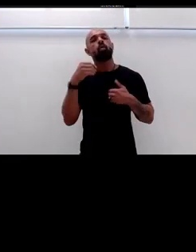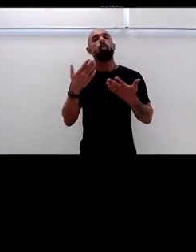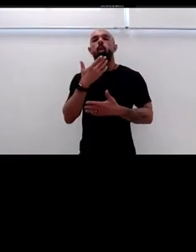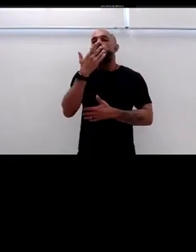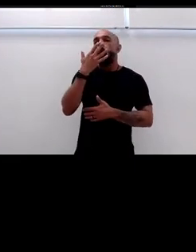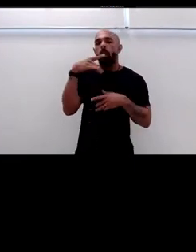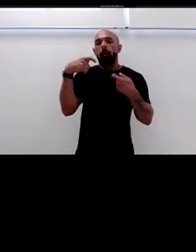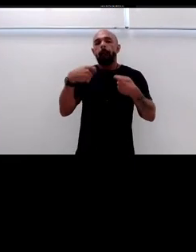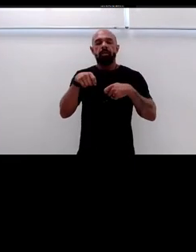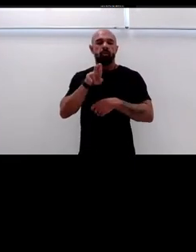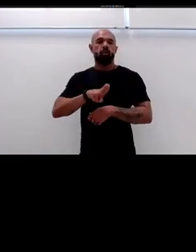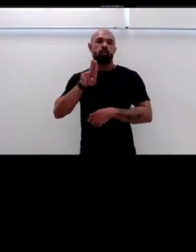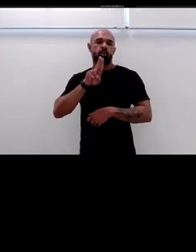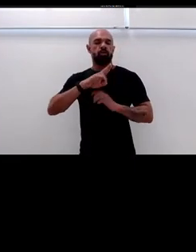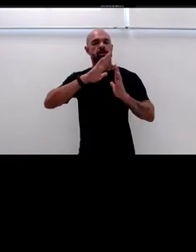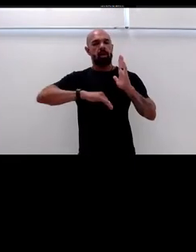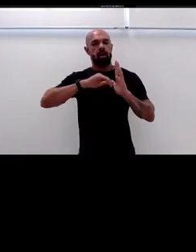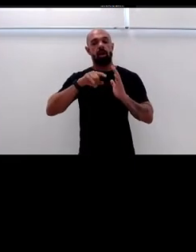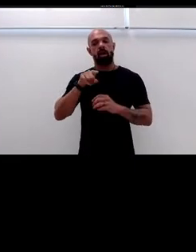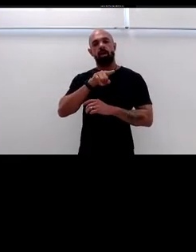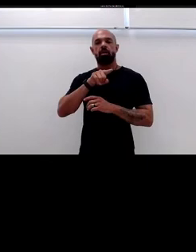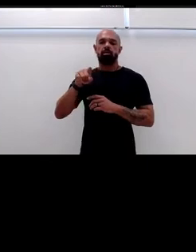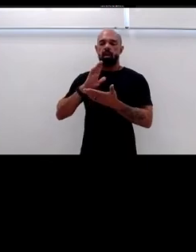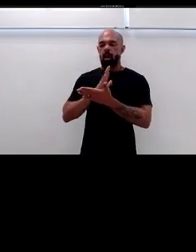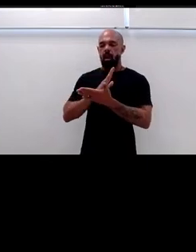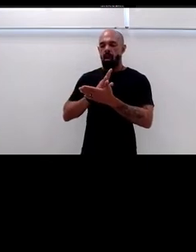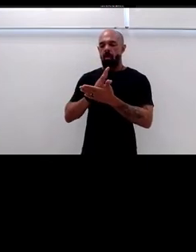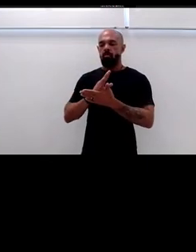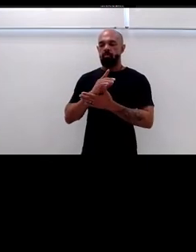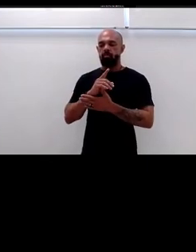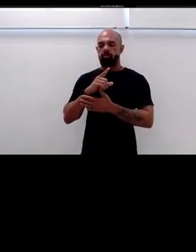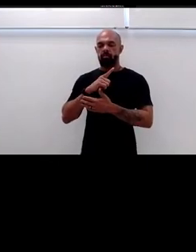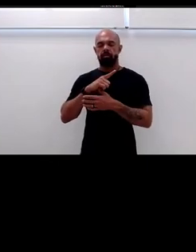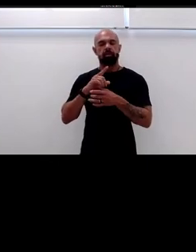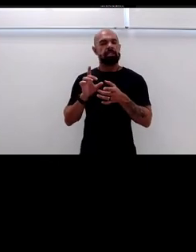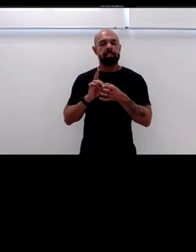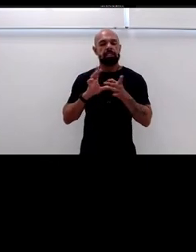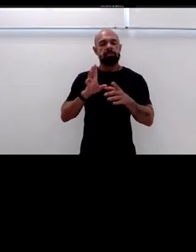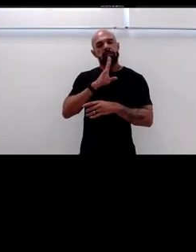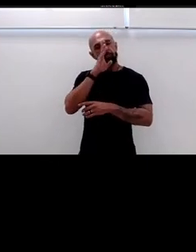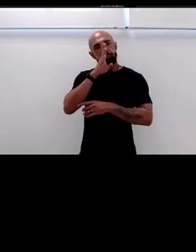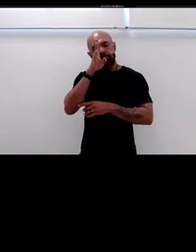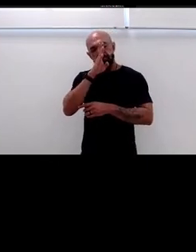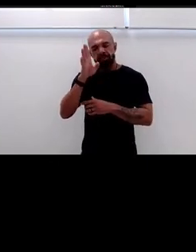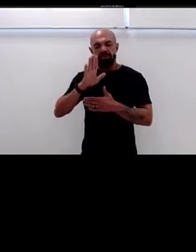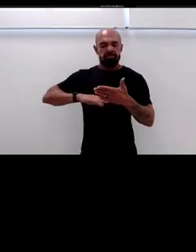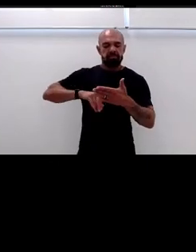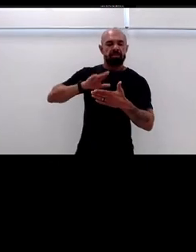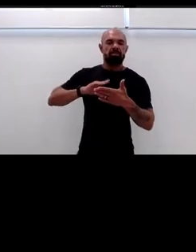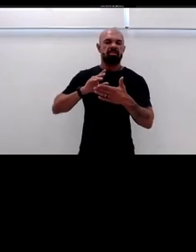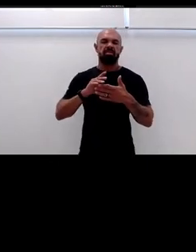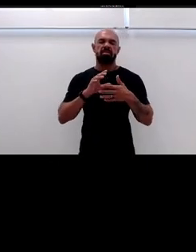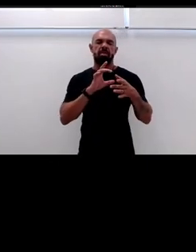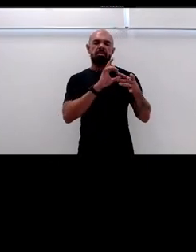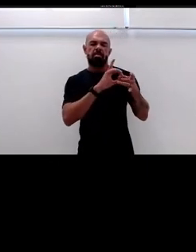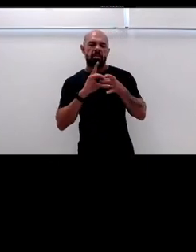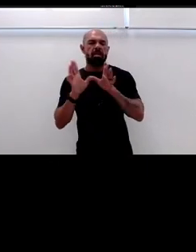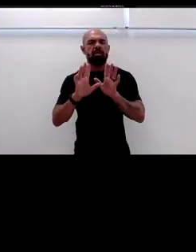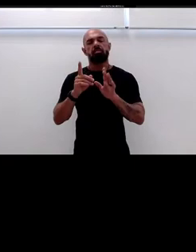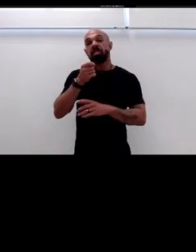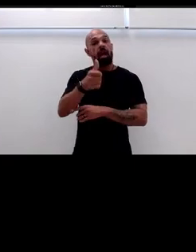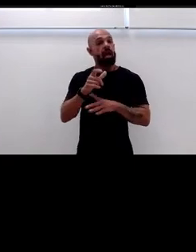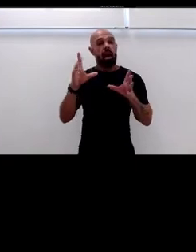preciso usar. Aqui são alguns deles, né? São bem soltinhos mesmo, nada bem amarrado, tem que ser bem rápido.